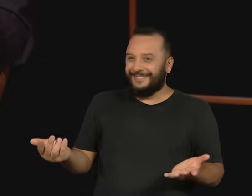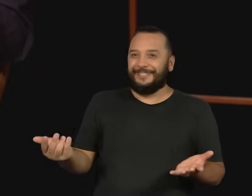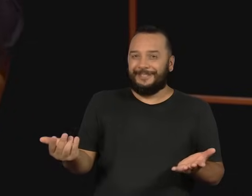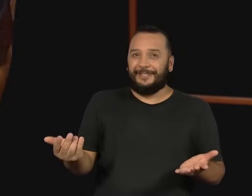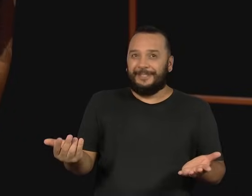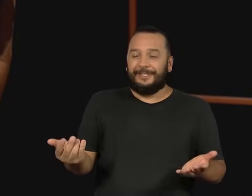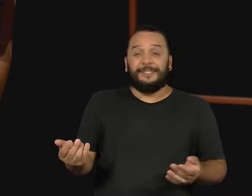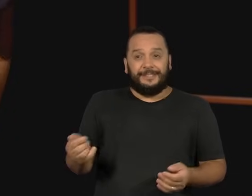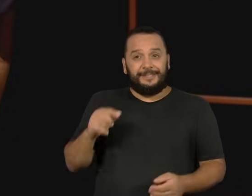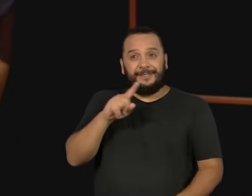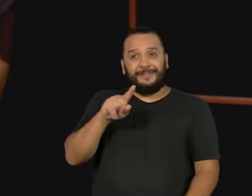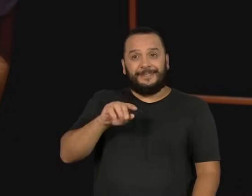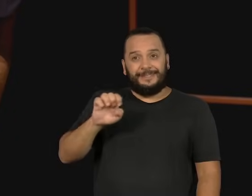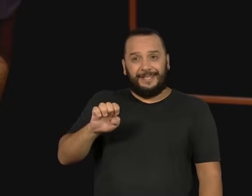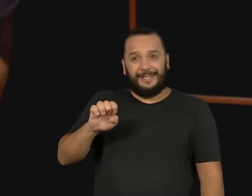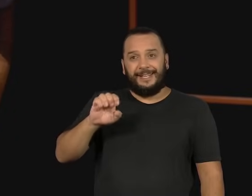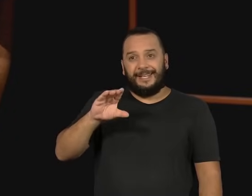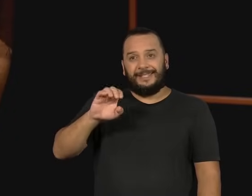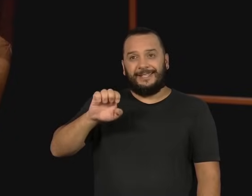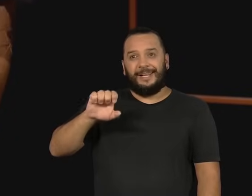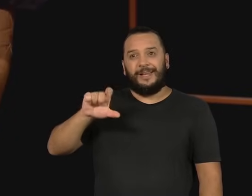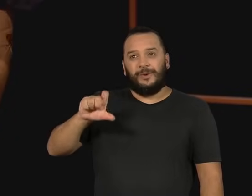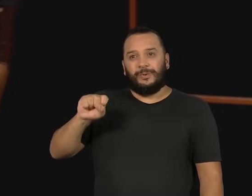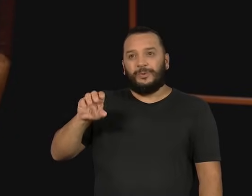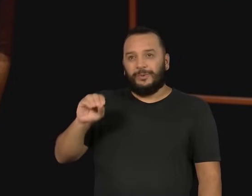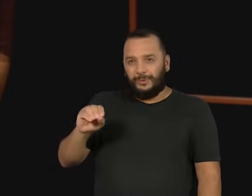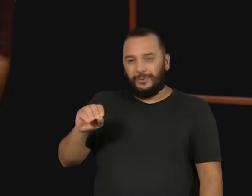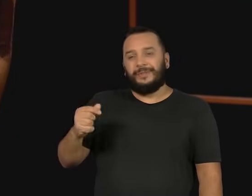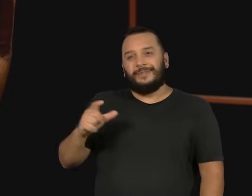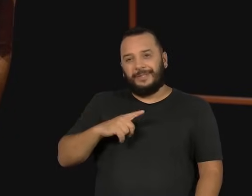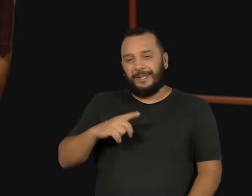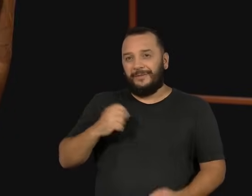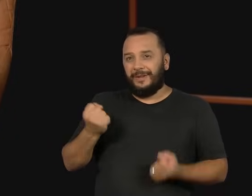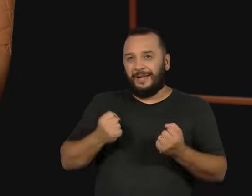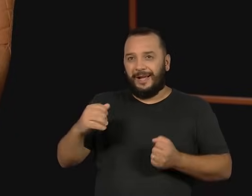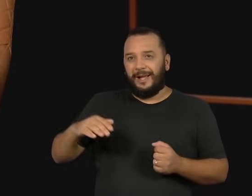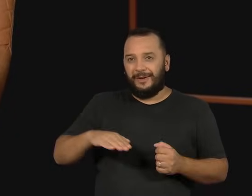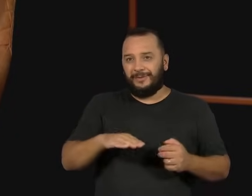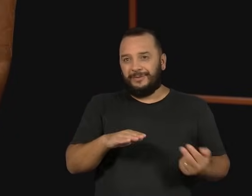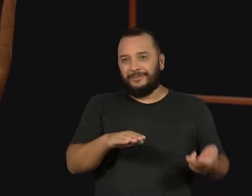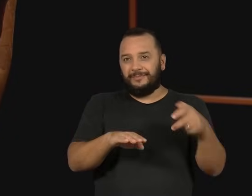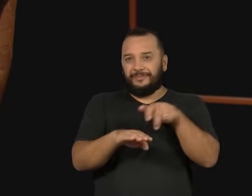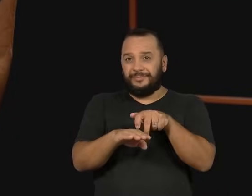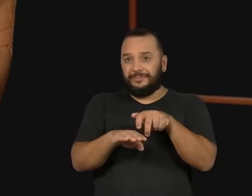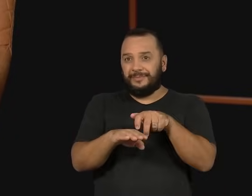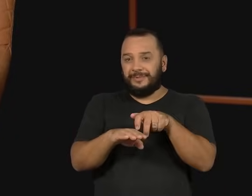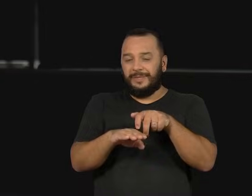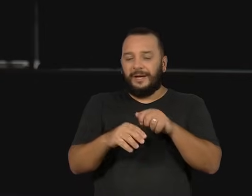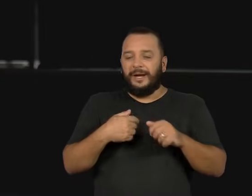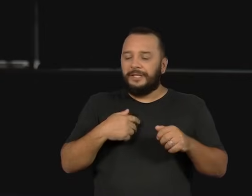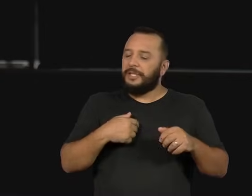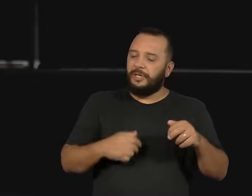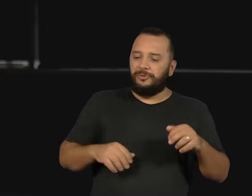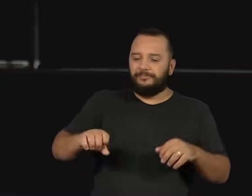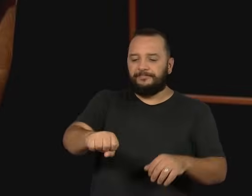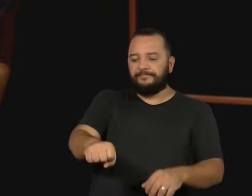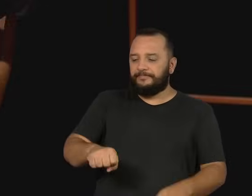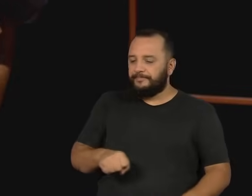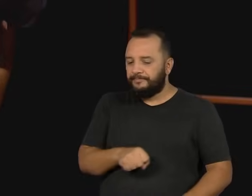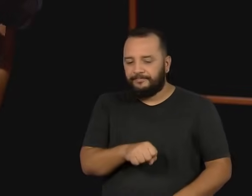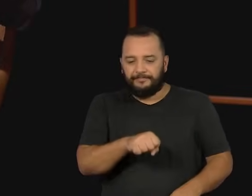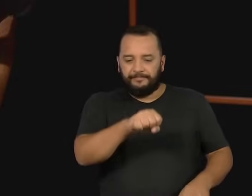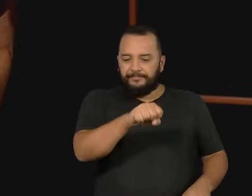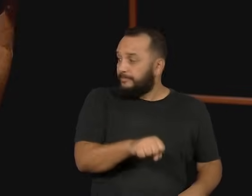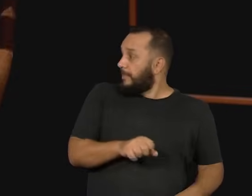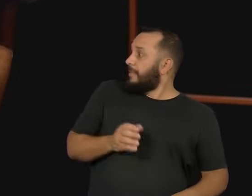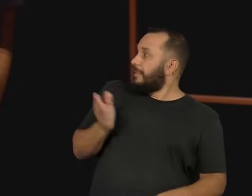E o Zé Celso e eu, que íamos fazer, e mandaram um carro. E o carro já veio com o Zé Celso, um pacote já passando na